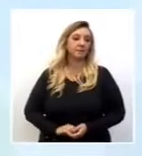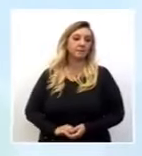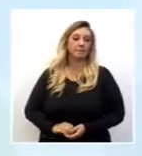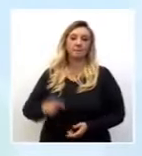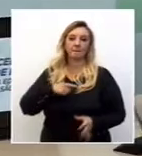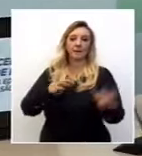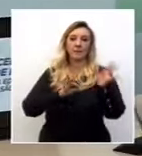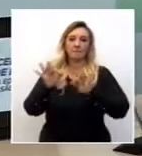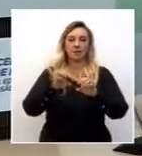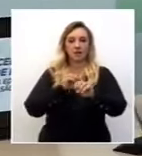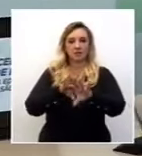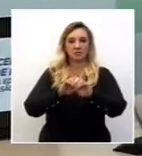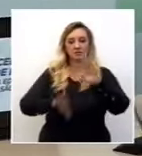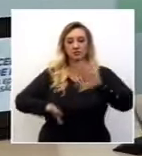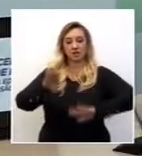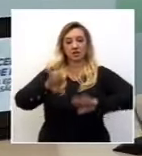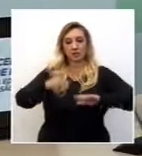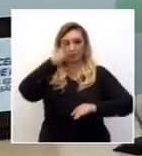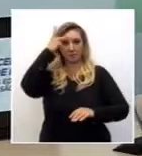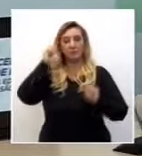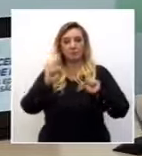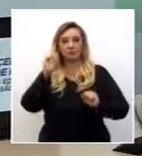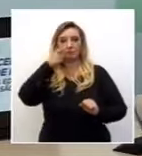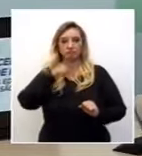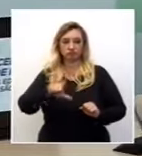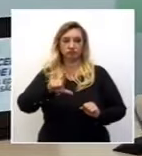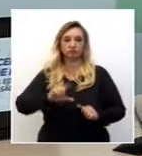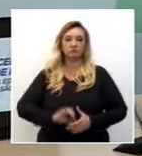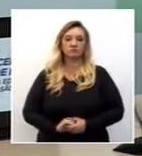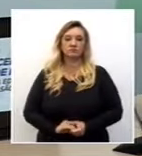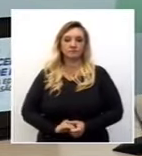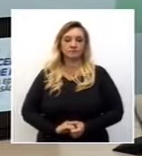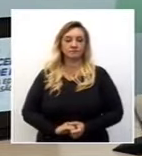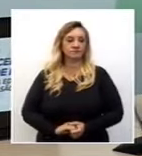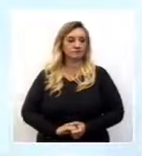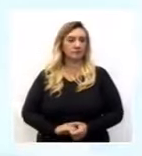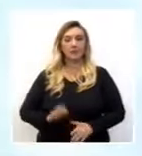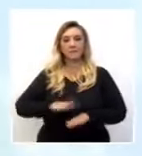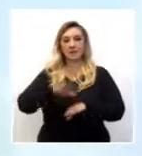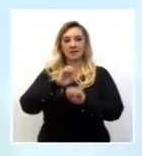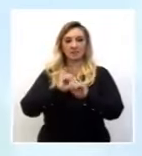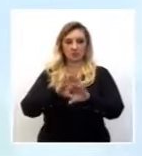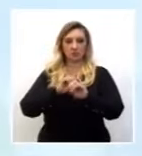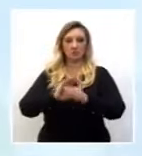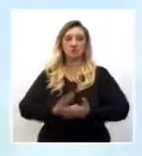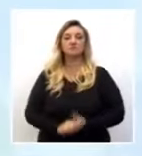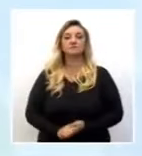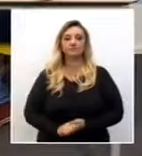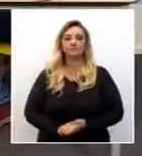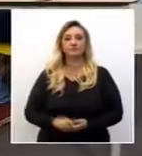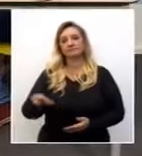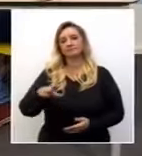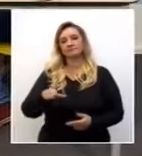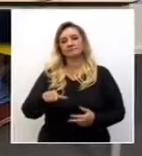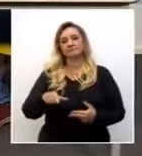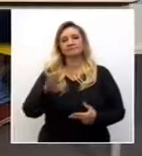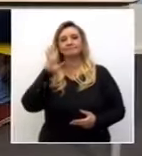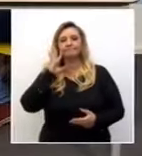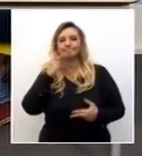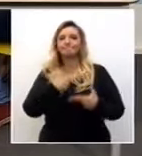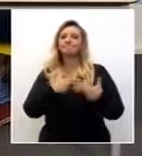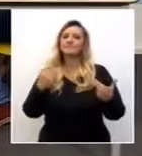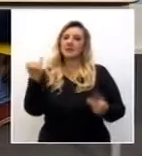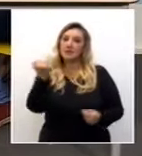ensino, então, de acordo com a pessoa, ele pode adquirir um plano ali, né? E o Mais Educação, né, Bruno? O Mais Educação é uma ferramenta super legal,